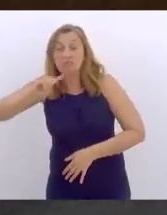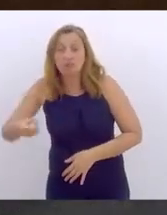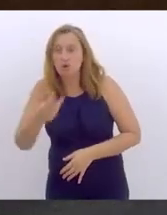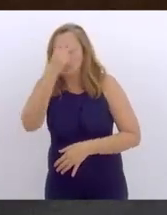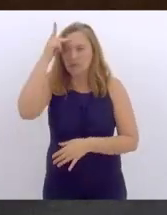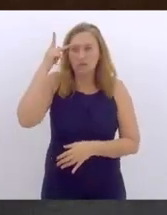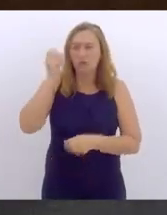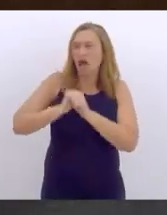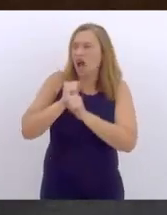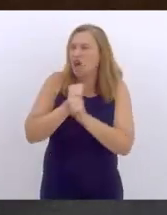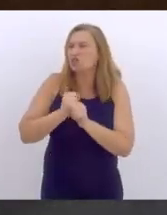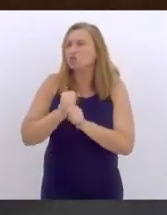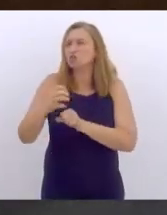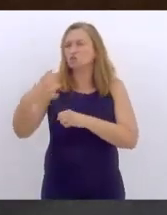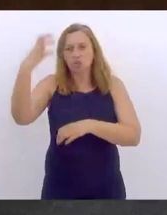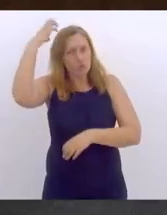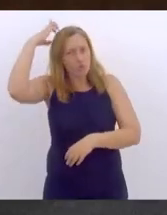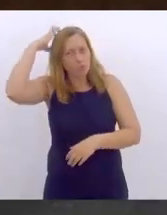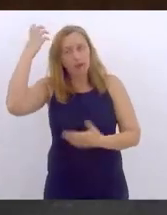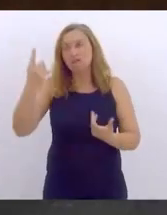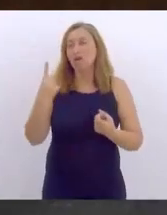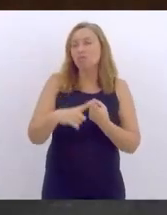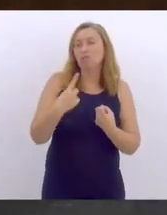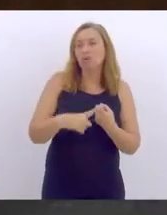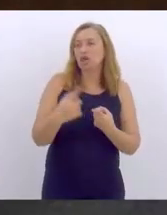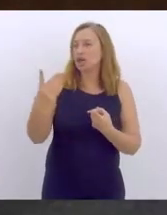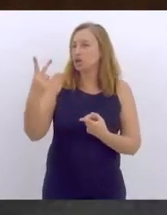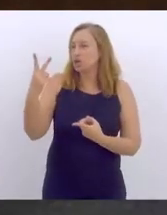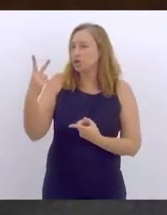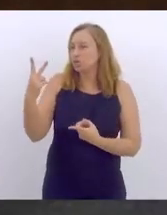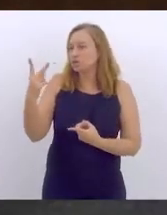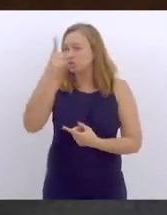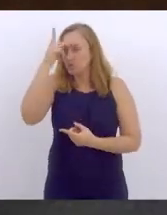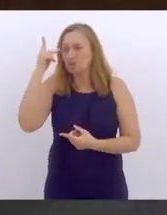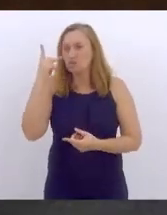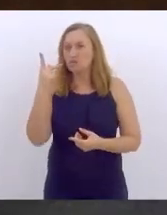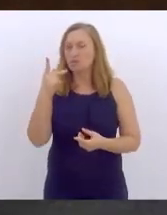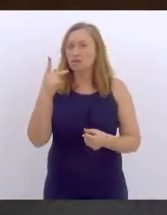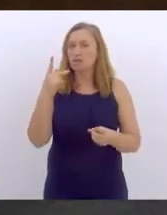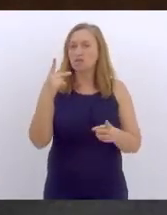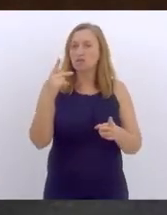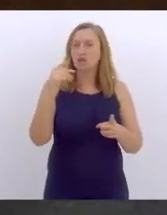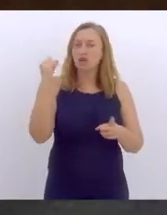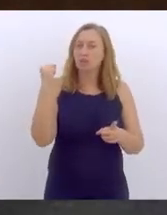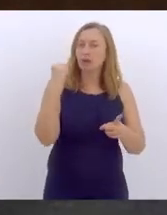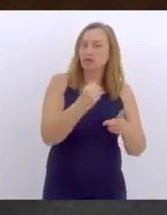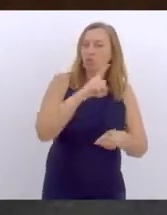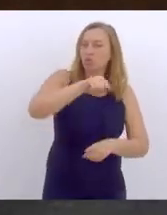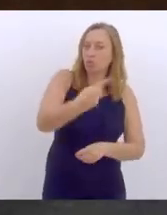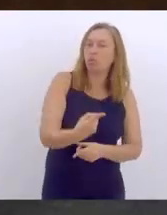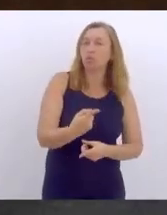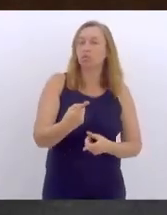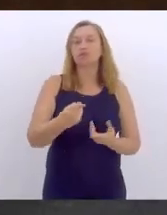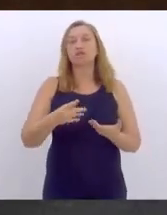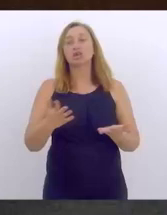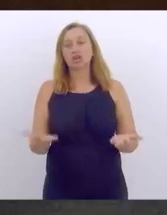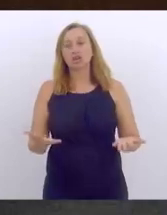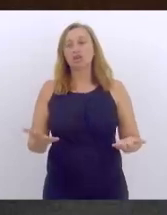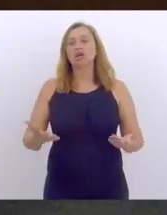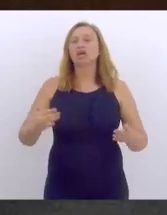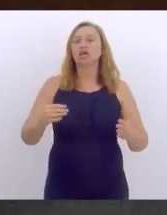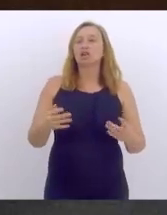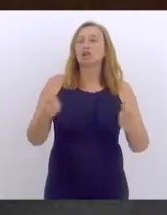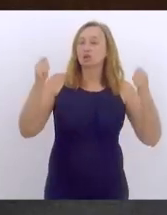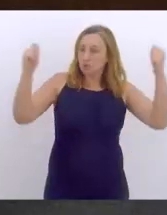ficar anos punida porque duas pessoas quebraram a cabeça de um terceiro. Ela que pague por isso, e as torcidas que possam